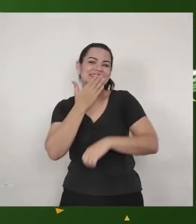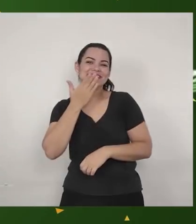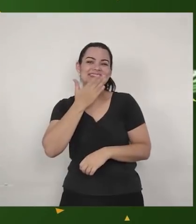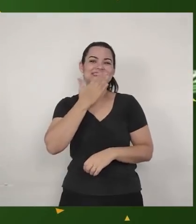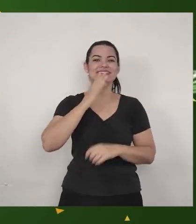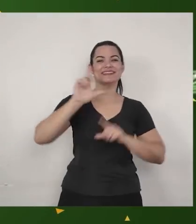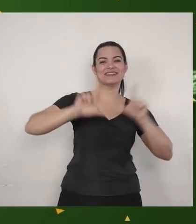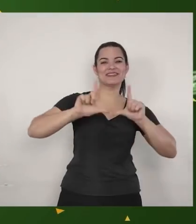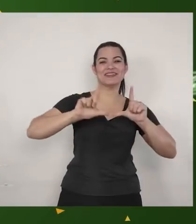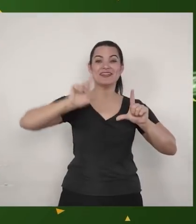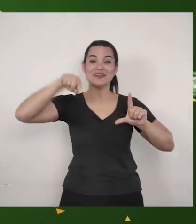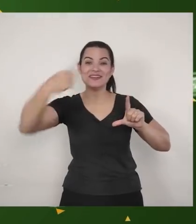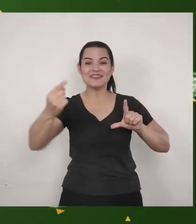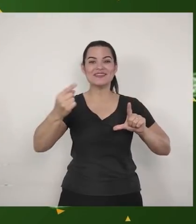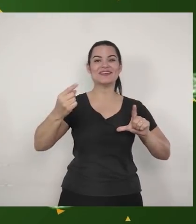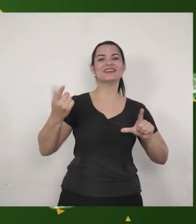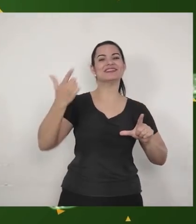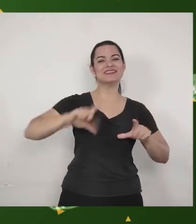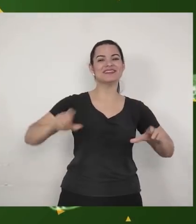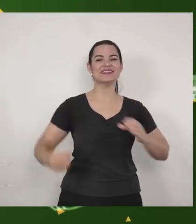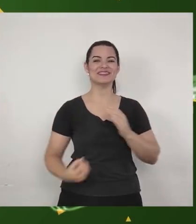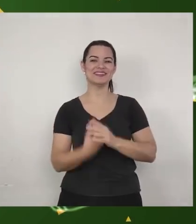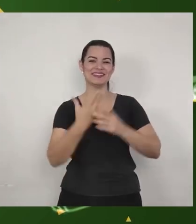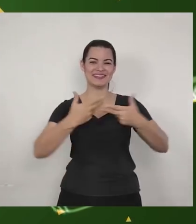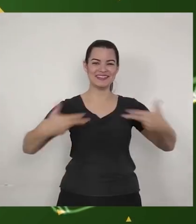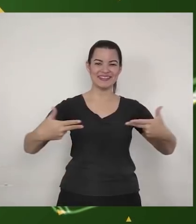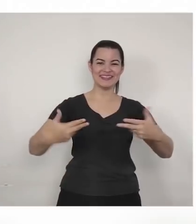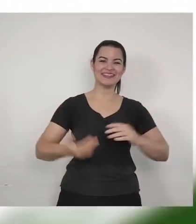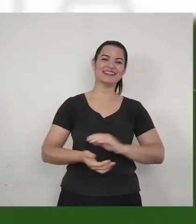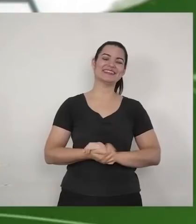vem, com mais um De Onde Vem!